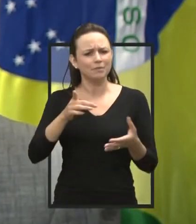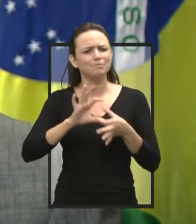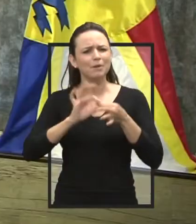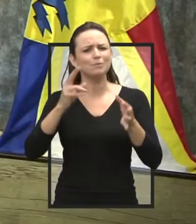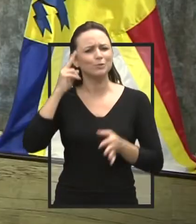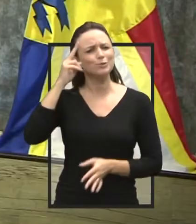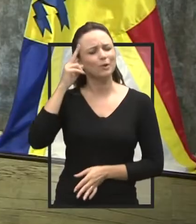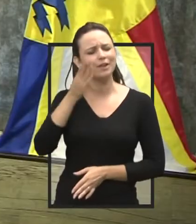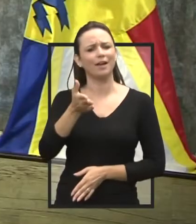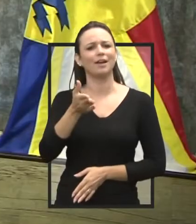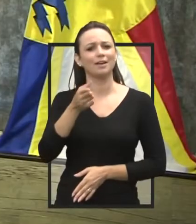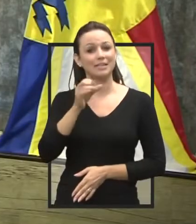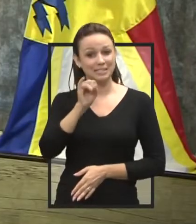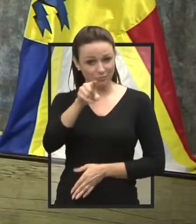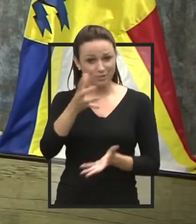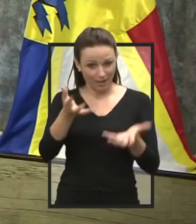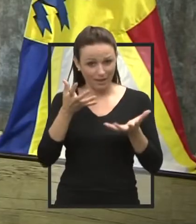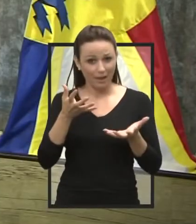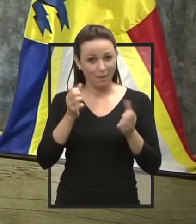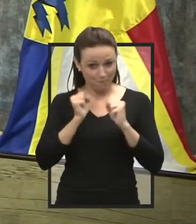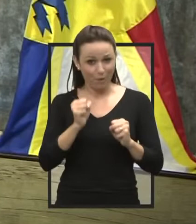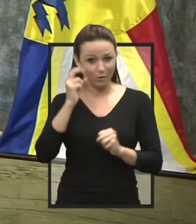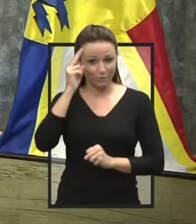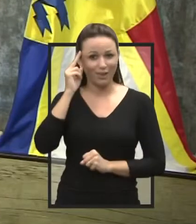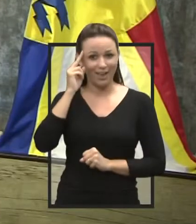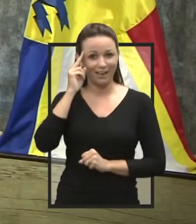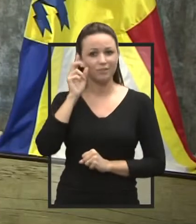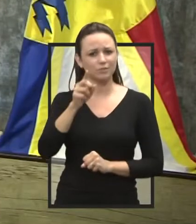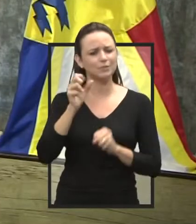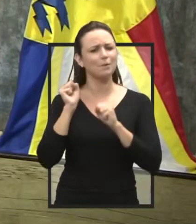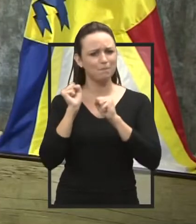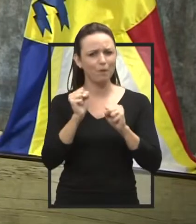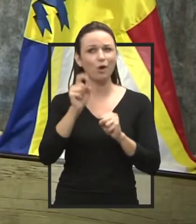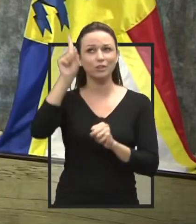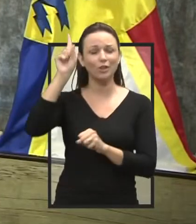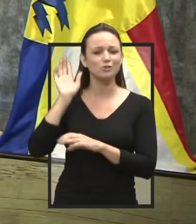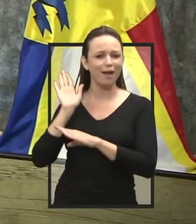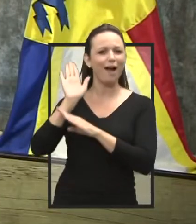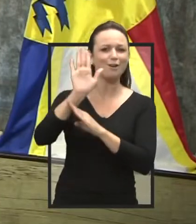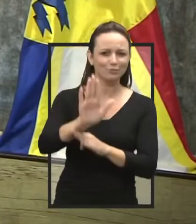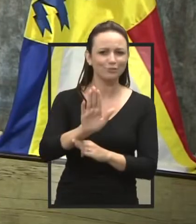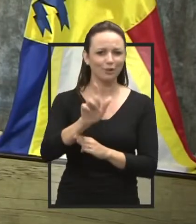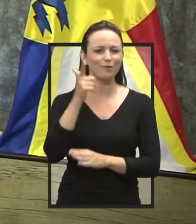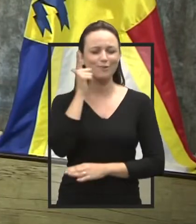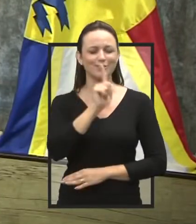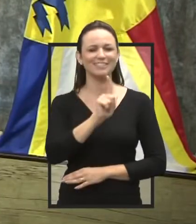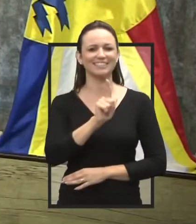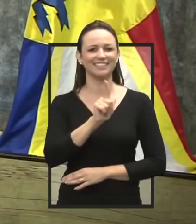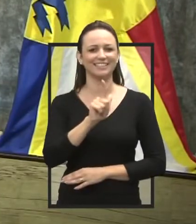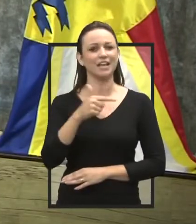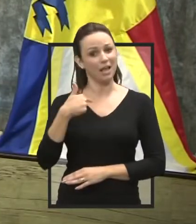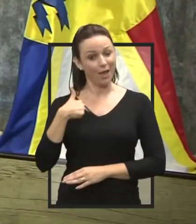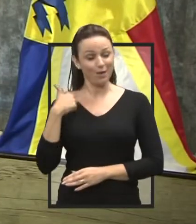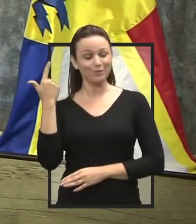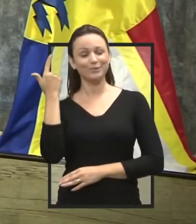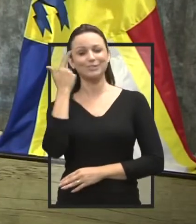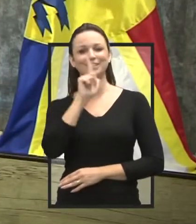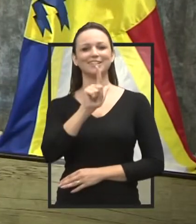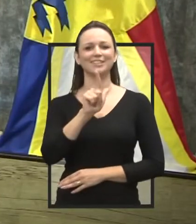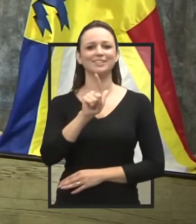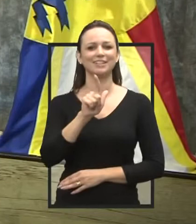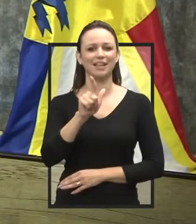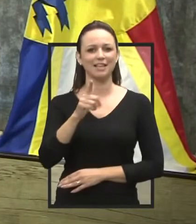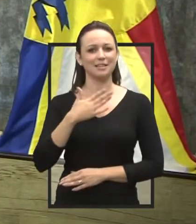você pode sonhar, você também pode, com a ajuda de Deus, você pode realizar. Eu realizei essa